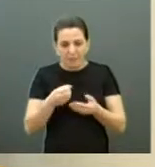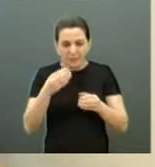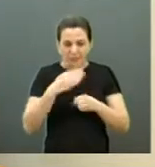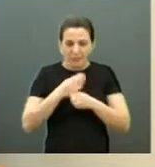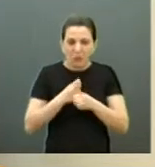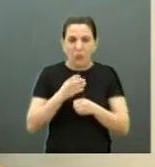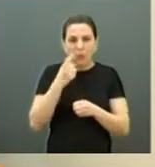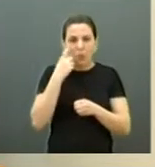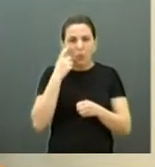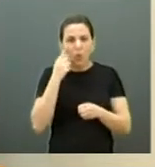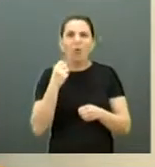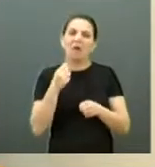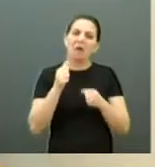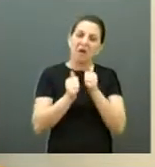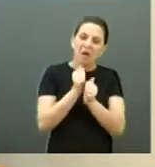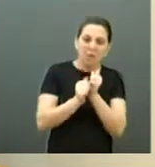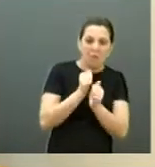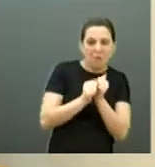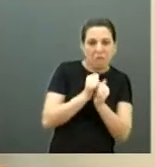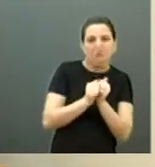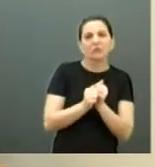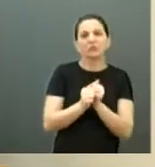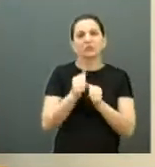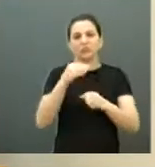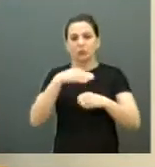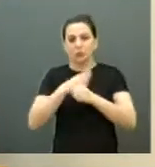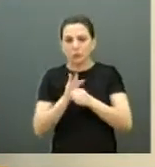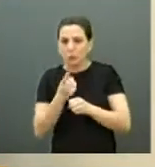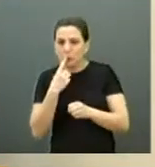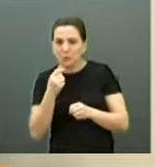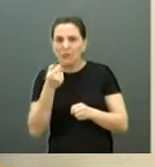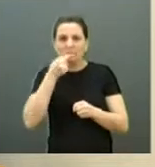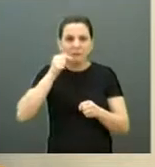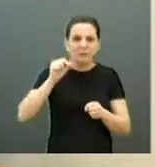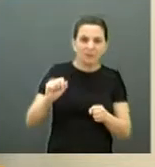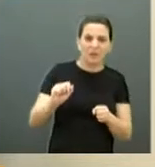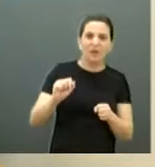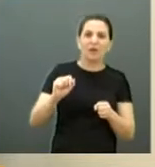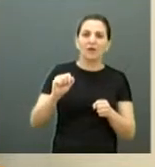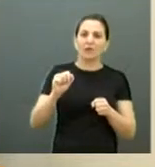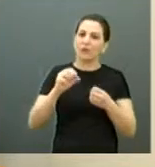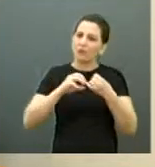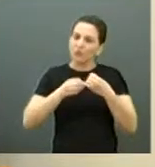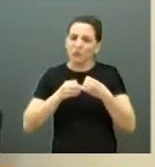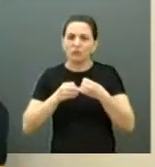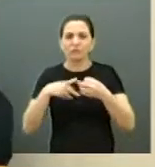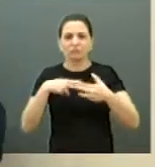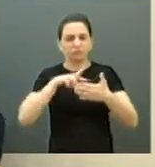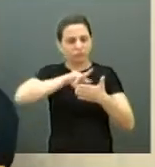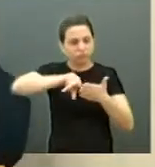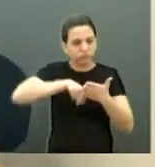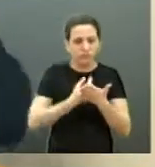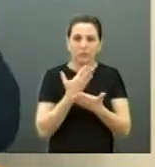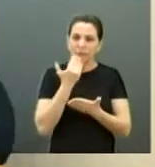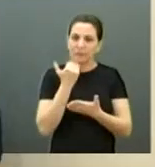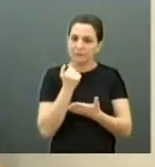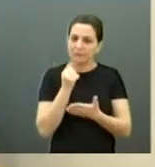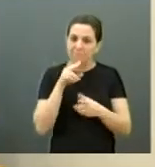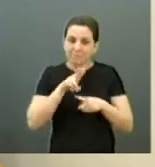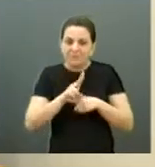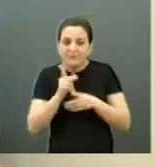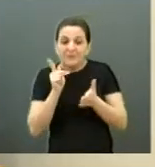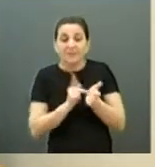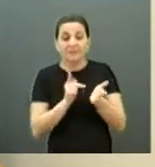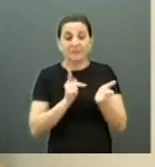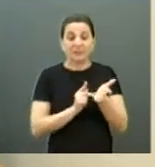pelo tomate pelo feijão pelo sal para que nós possamos averiguar se realmente isso é